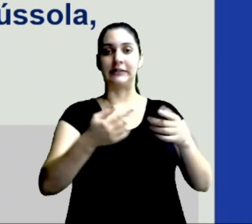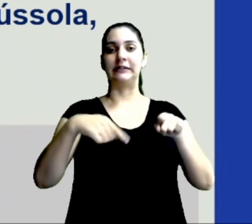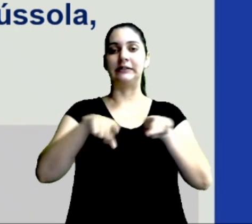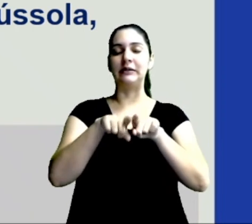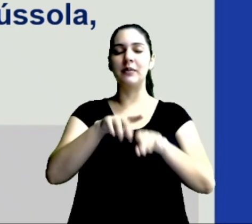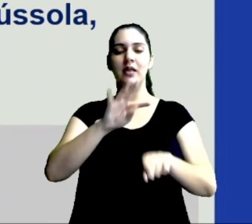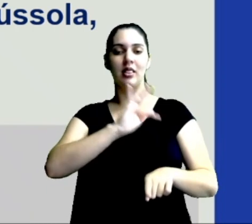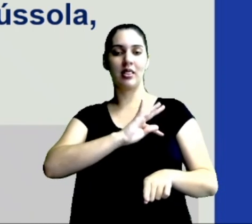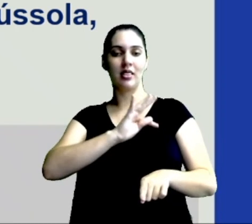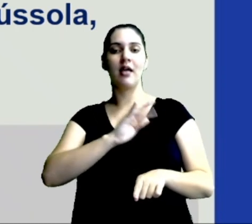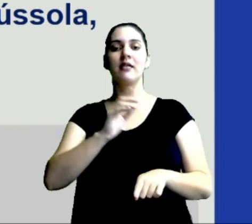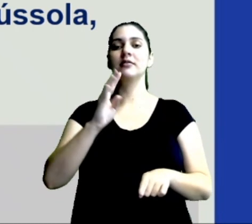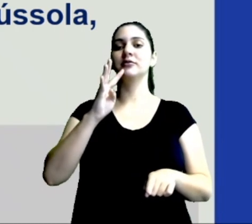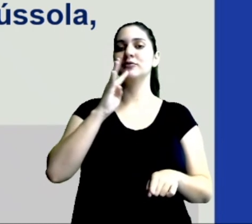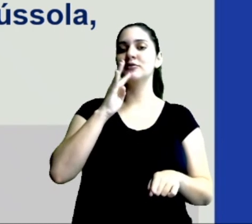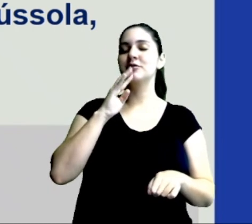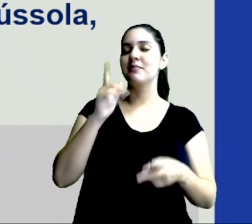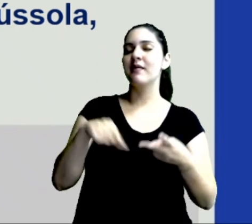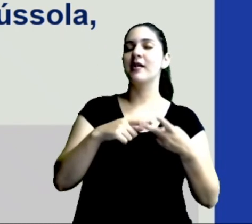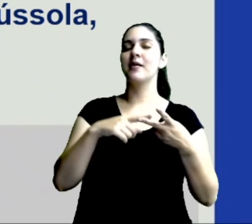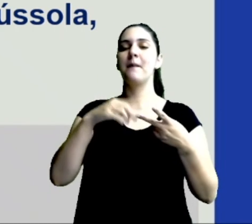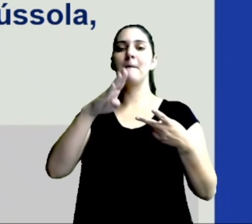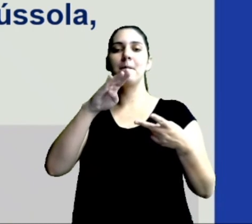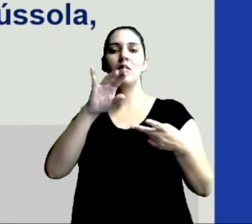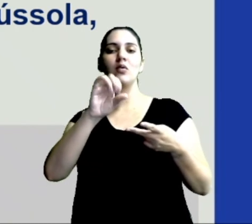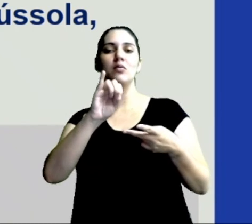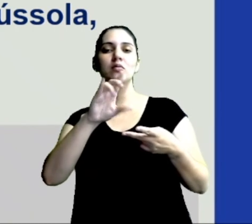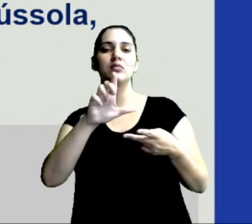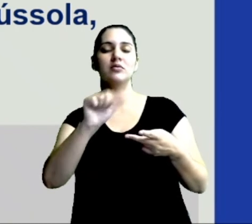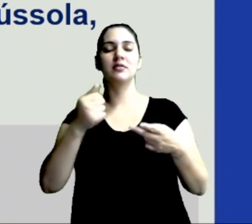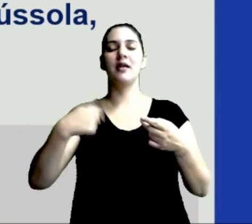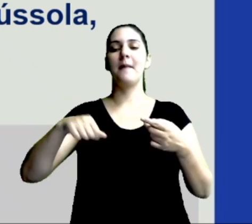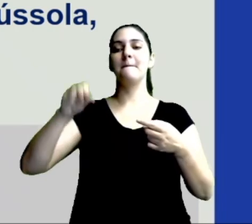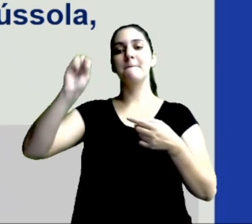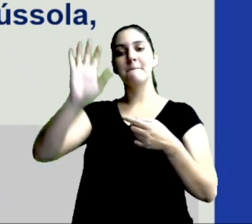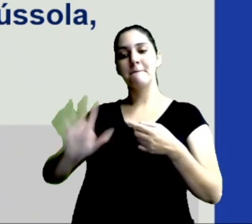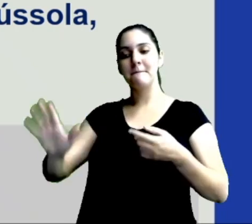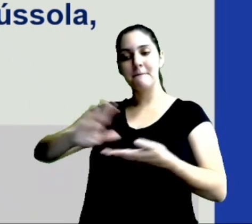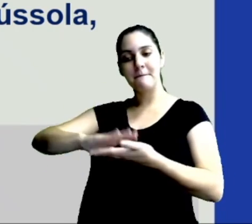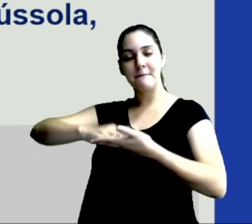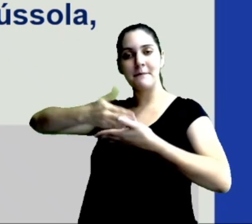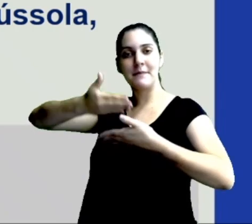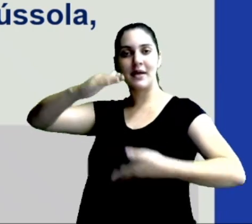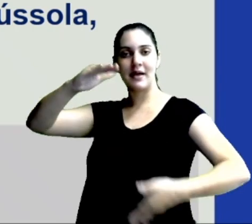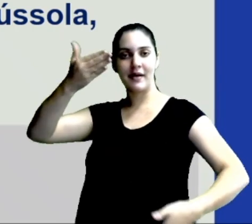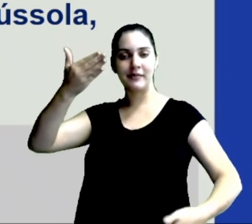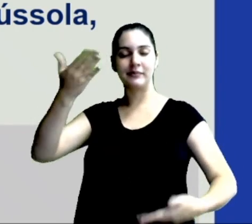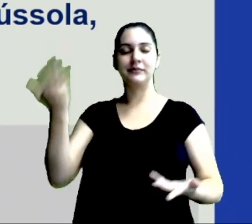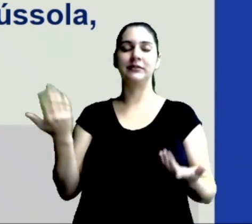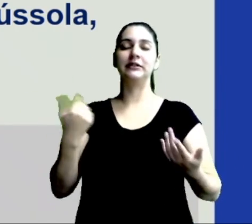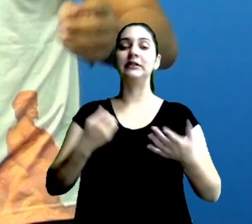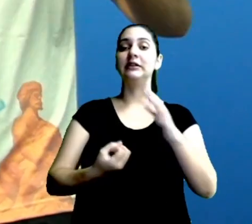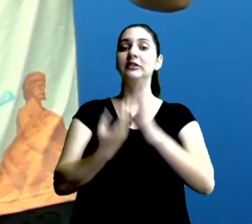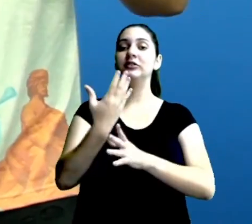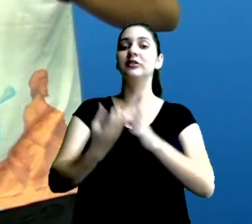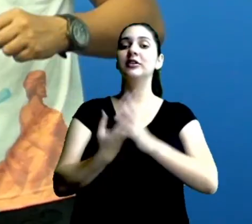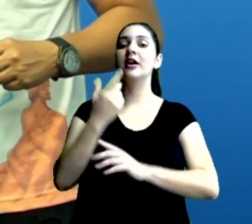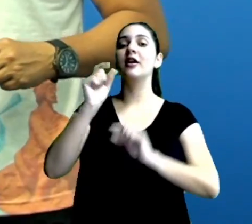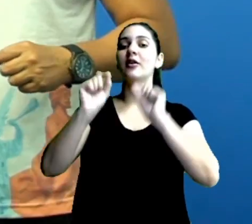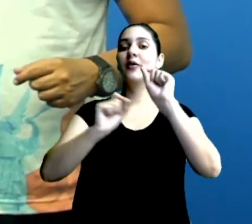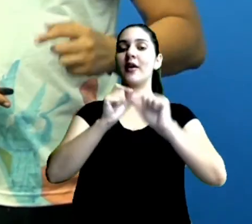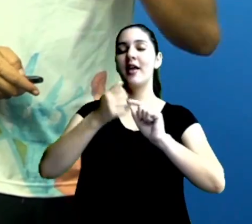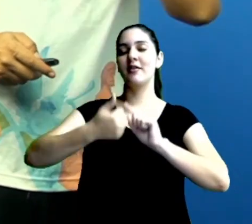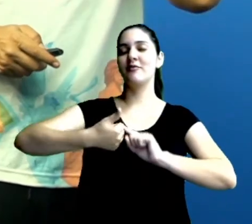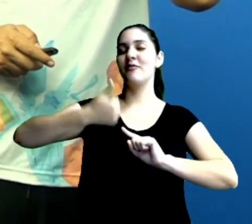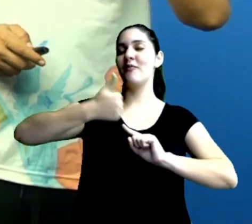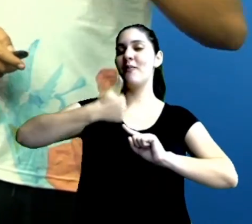e conhecimentos, bússola, astrolábios, mapas, e também eles criaram as primeiras